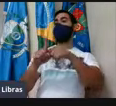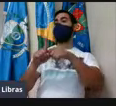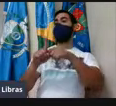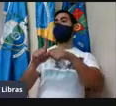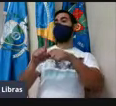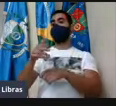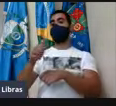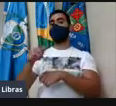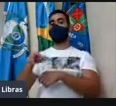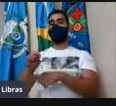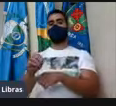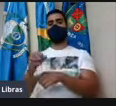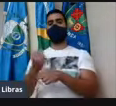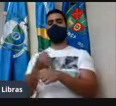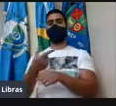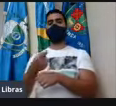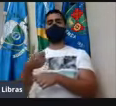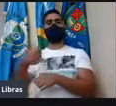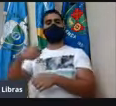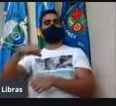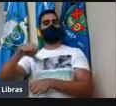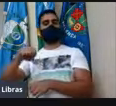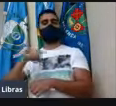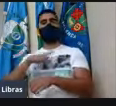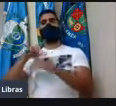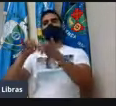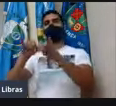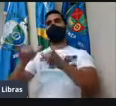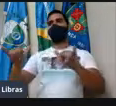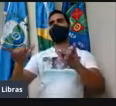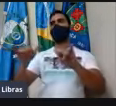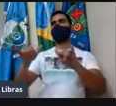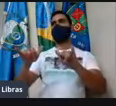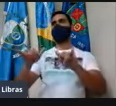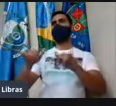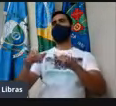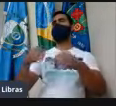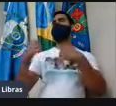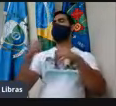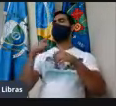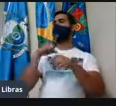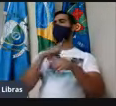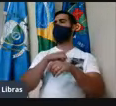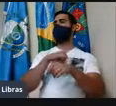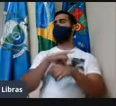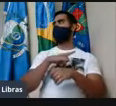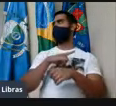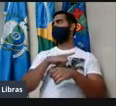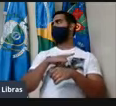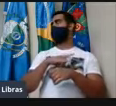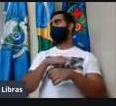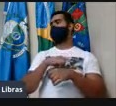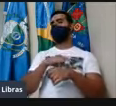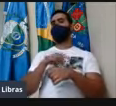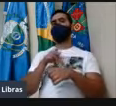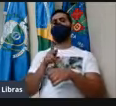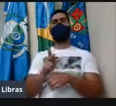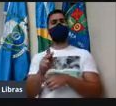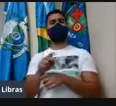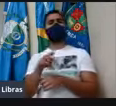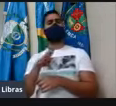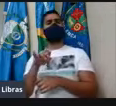que é o que, de 2019, que foi informado, informações que deveriam ter sido bimestrais